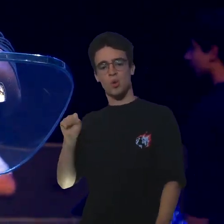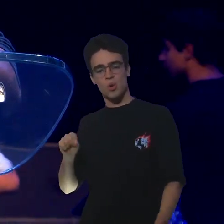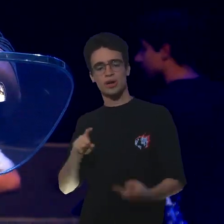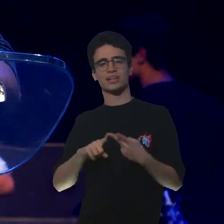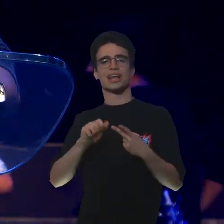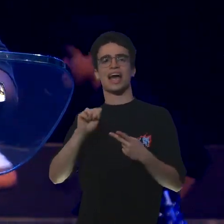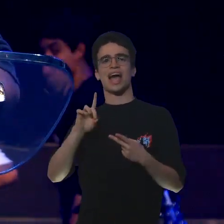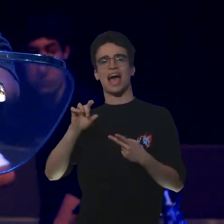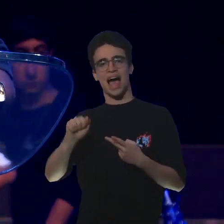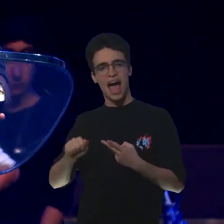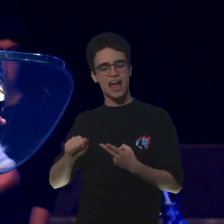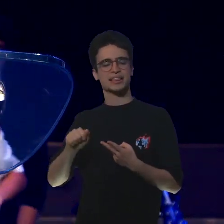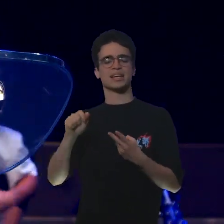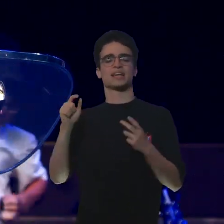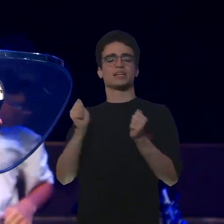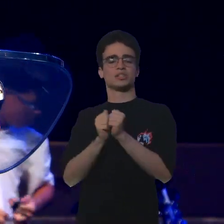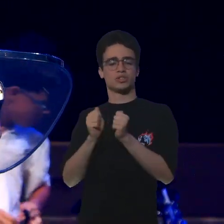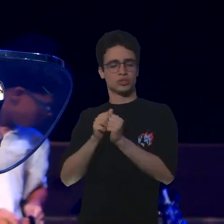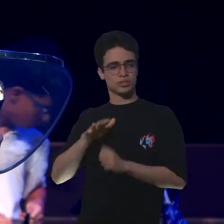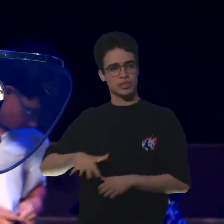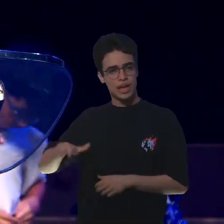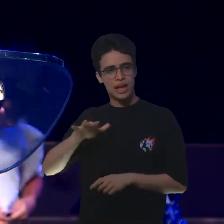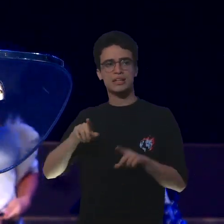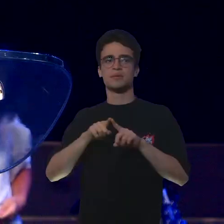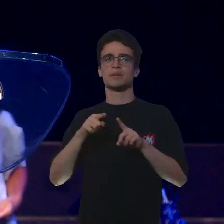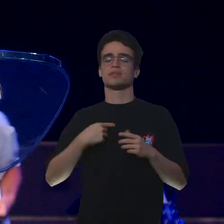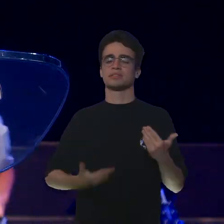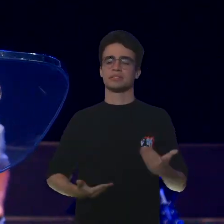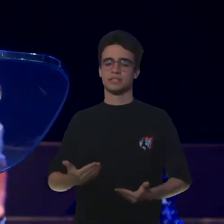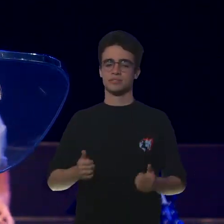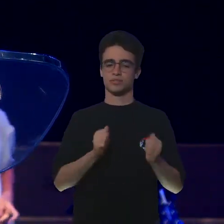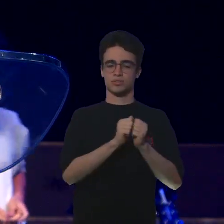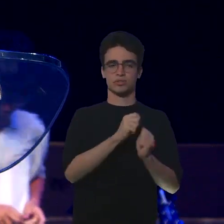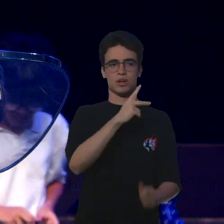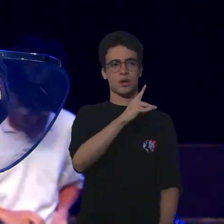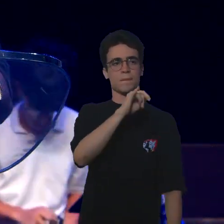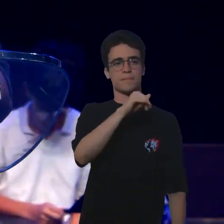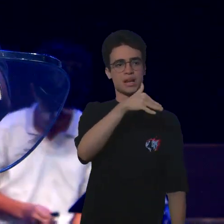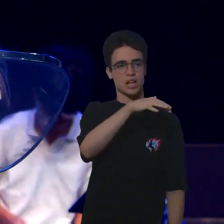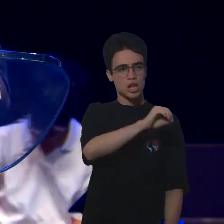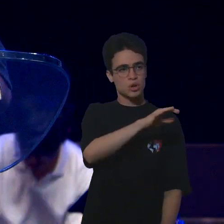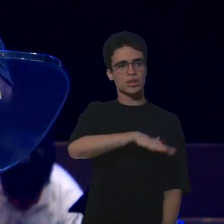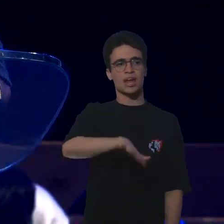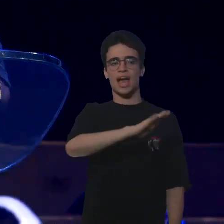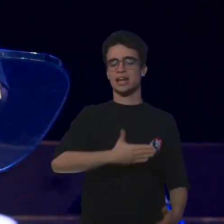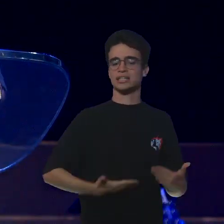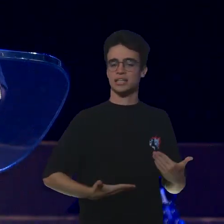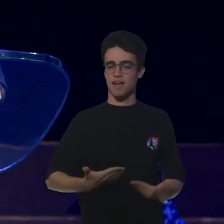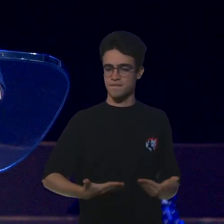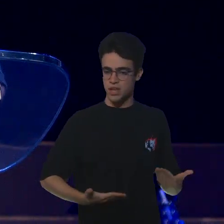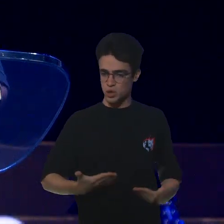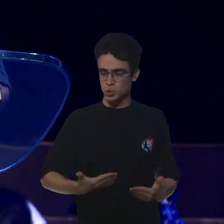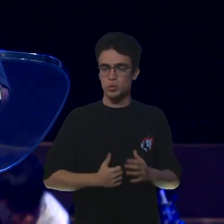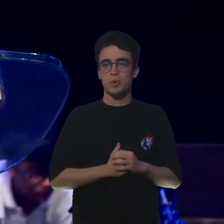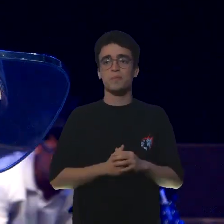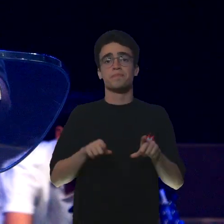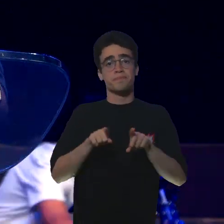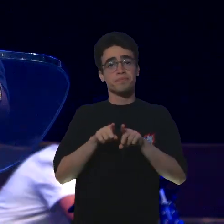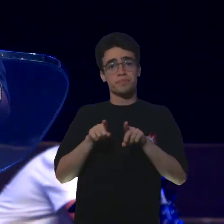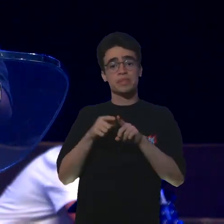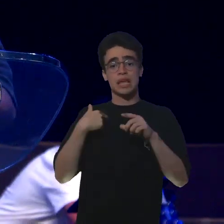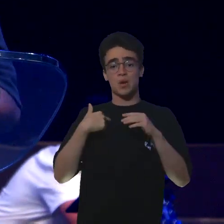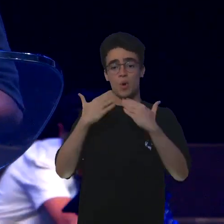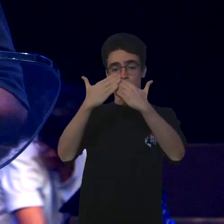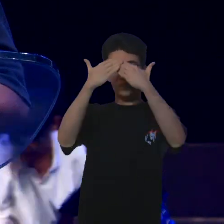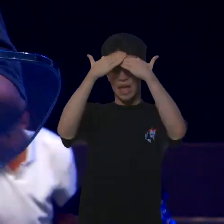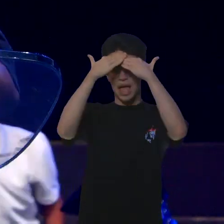Adalardo, pastor Adalardo, no Anex. Sirvo também com o pastor Plínio no voluntariado, Servir. E fui ordenada